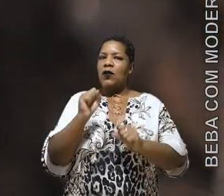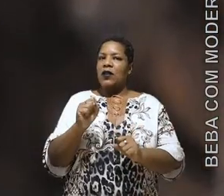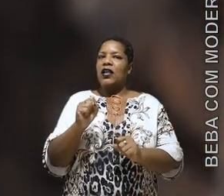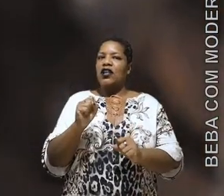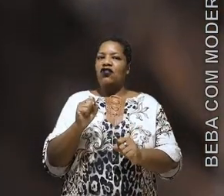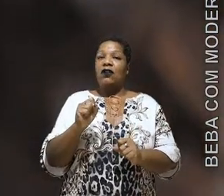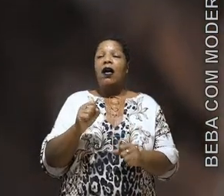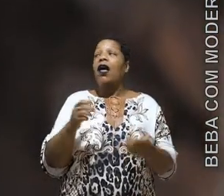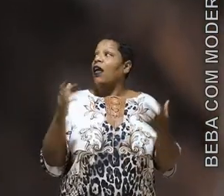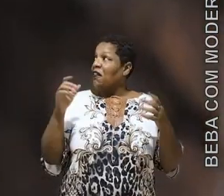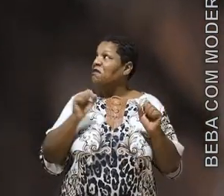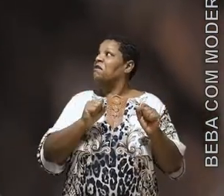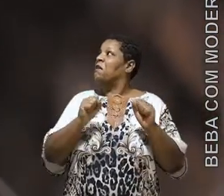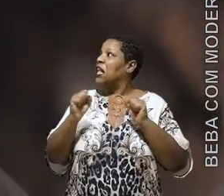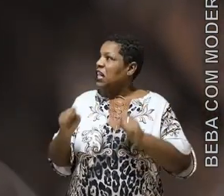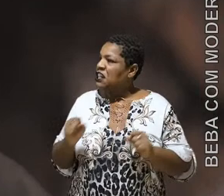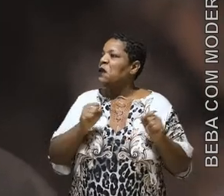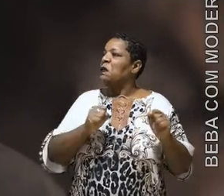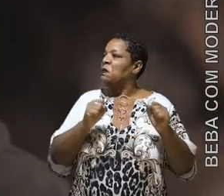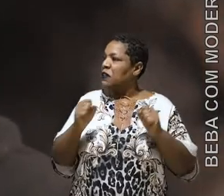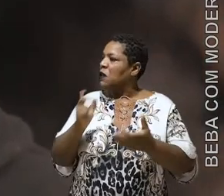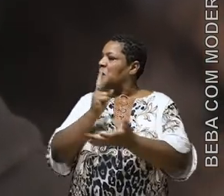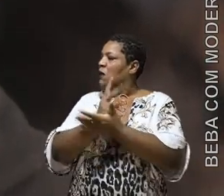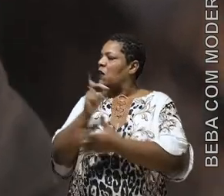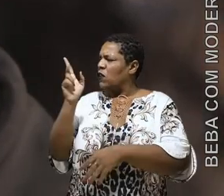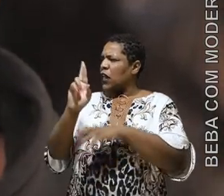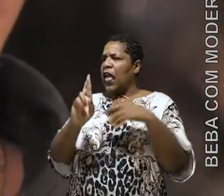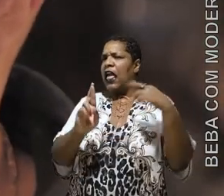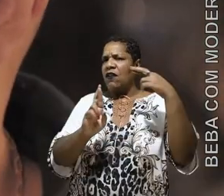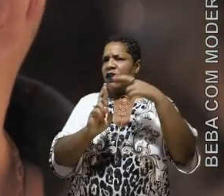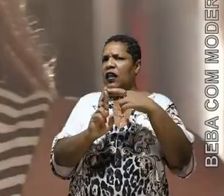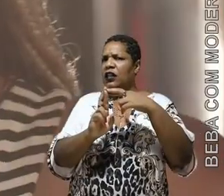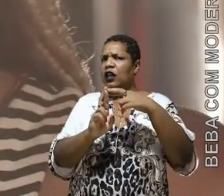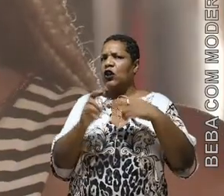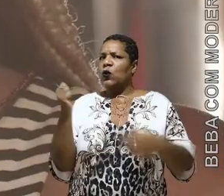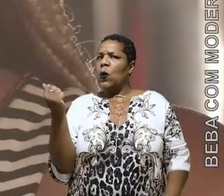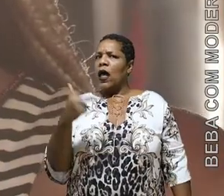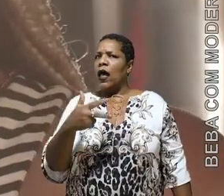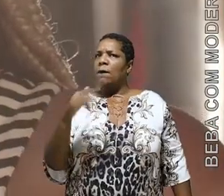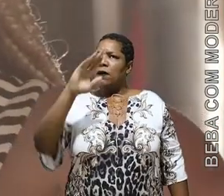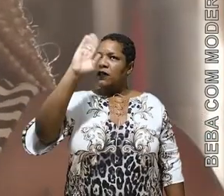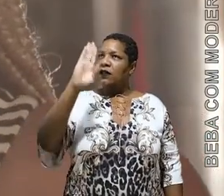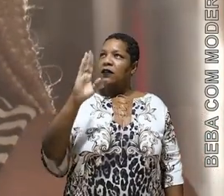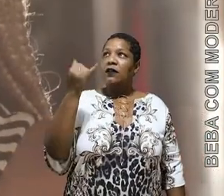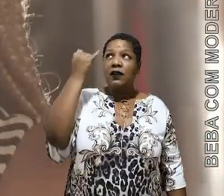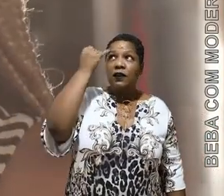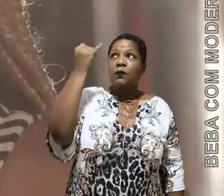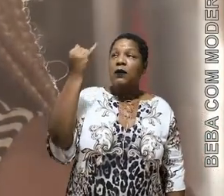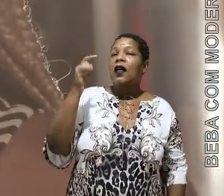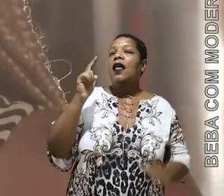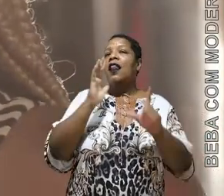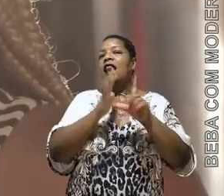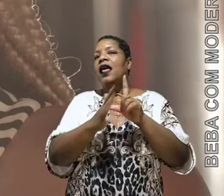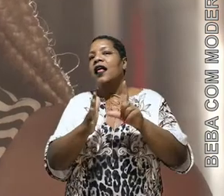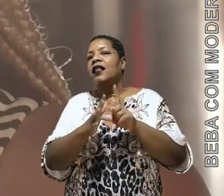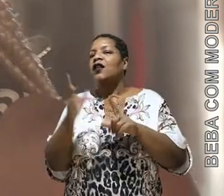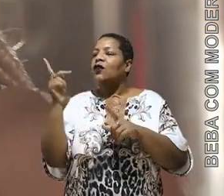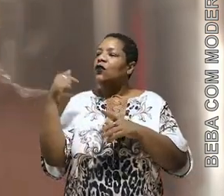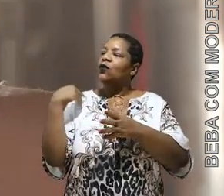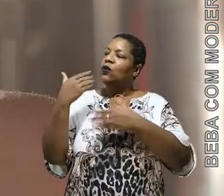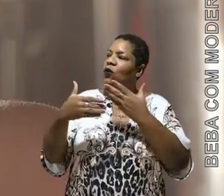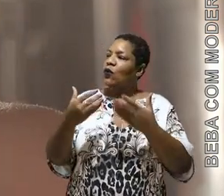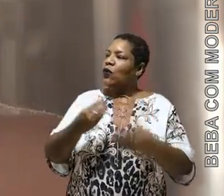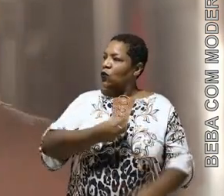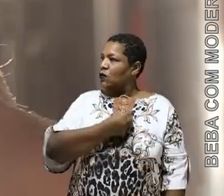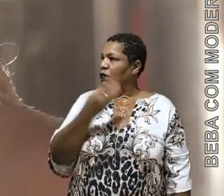essa ritmo alto potente e pesadão pesadão mesmo você é uma referência né do